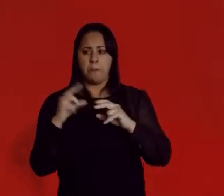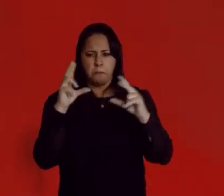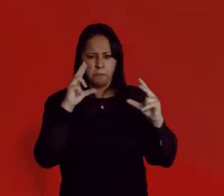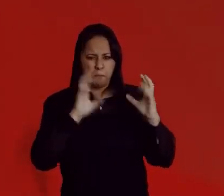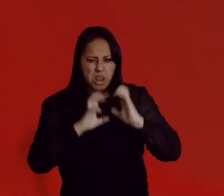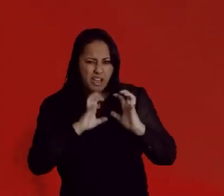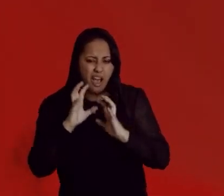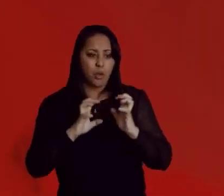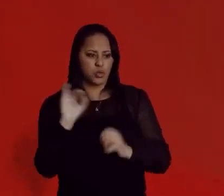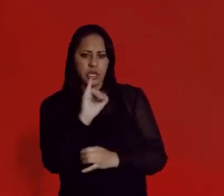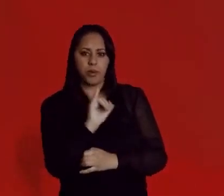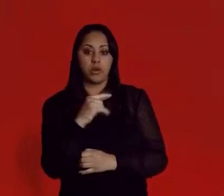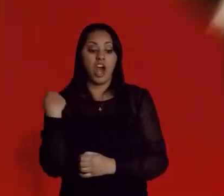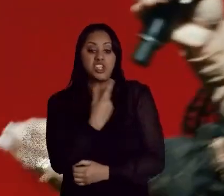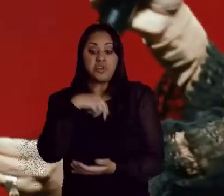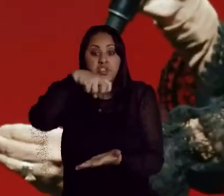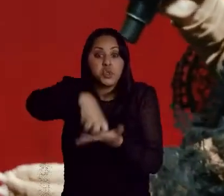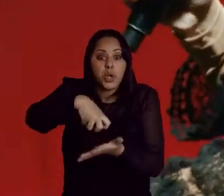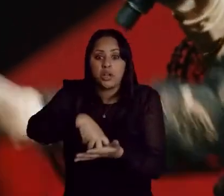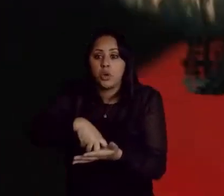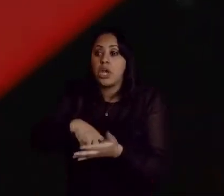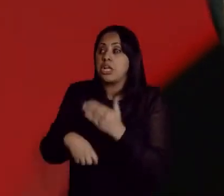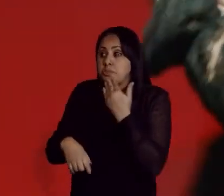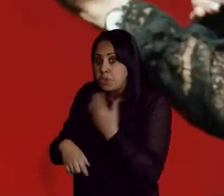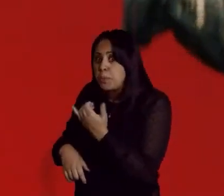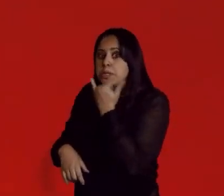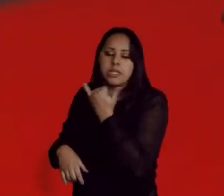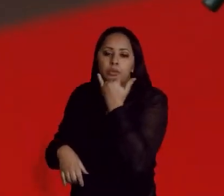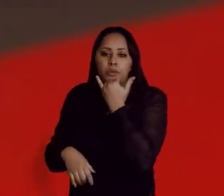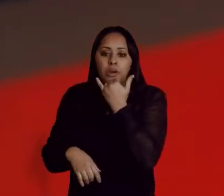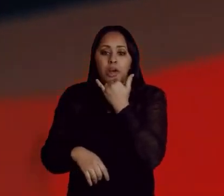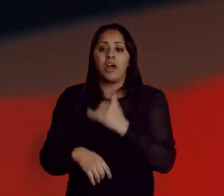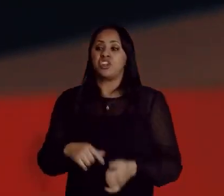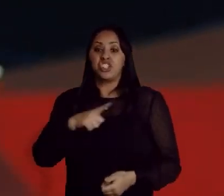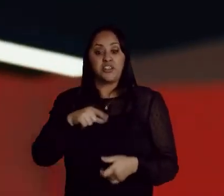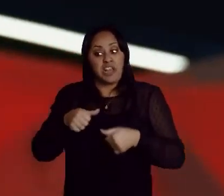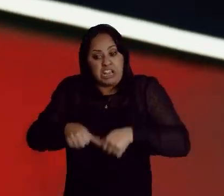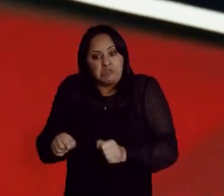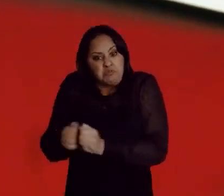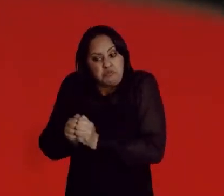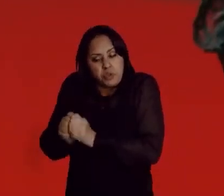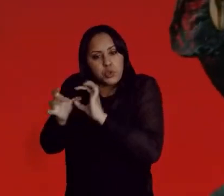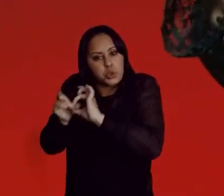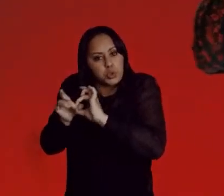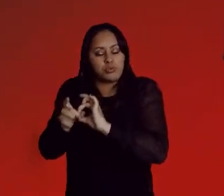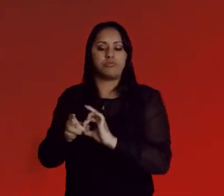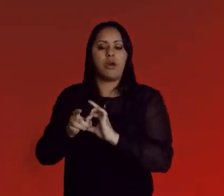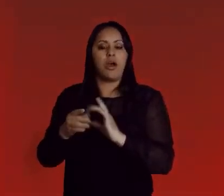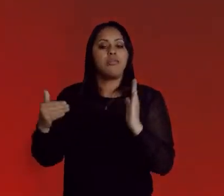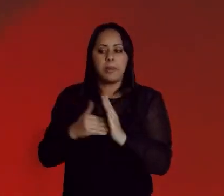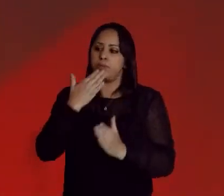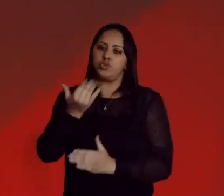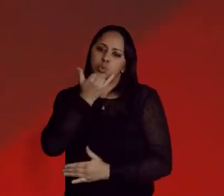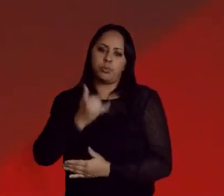de joelho e fazia pedir perdão para o outro, amarrava a gente para a gente passar o dia inteiro sem brigar. Na casa da minha sogra,